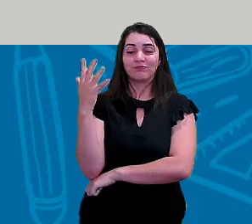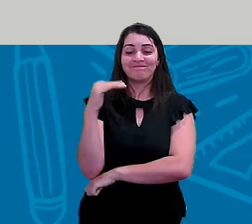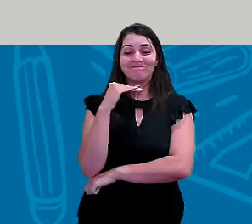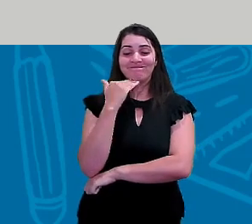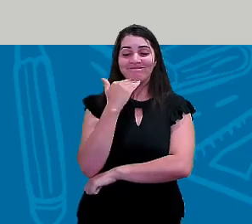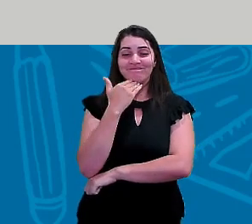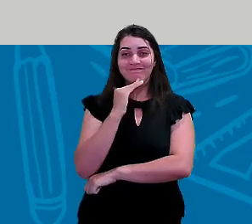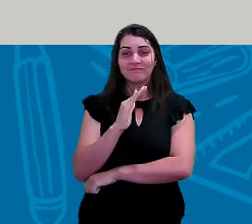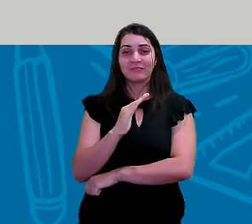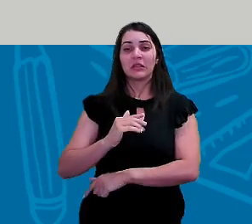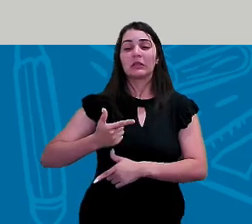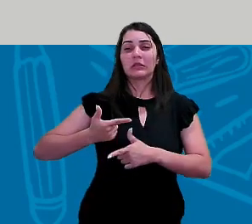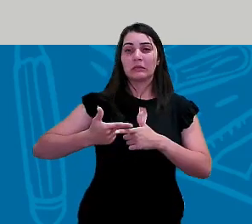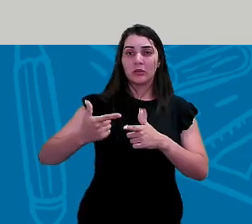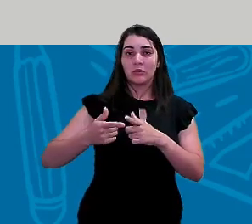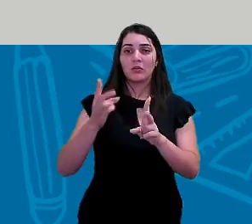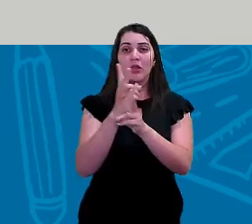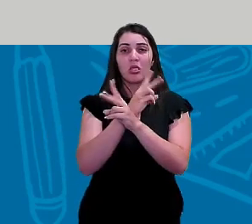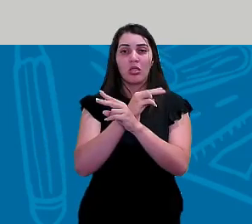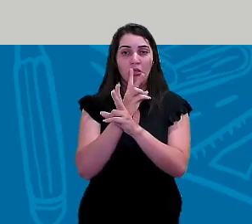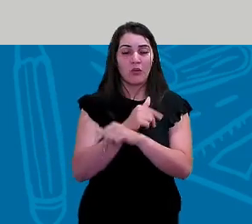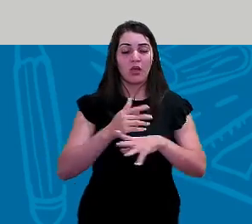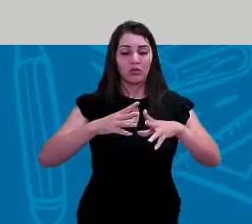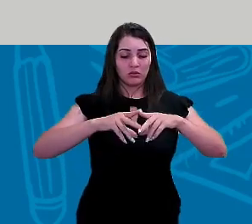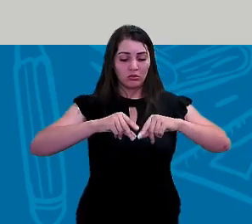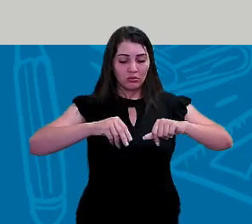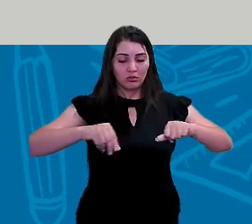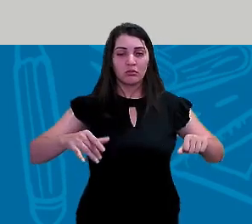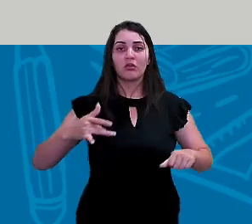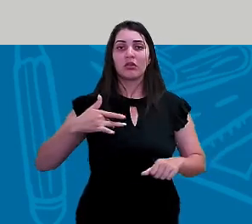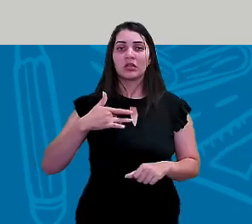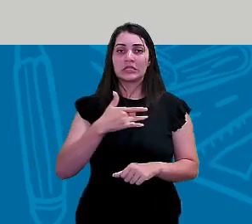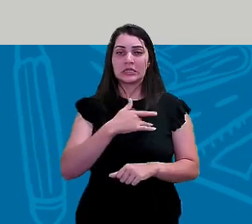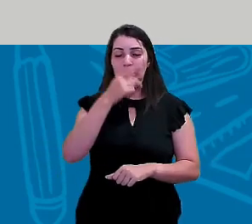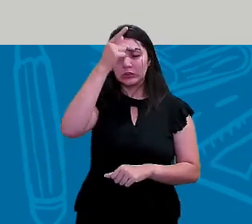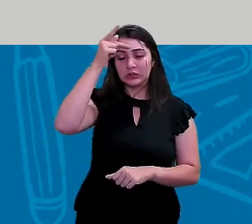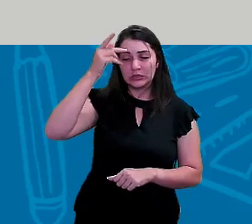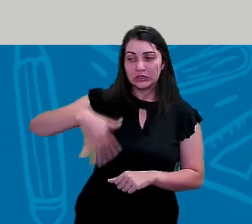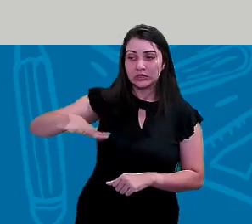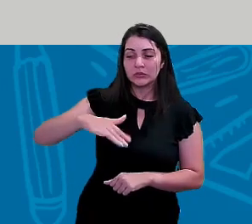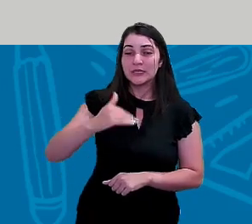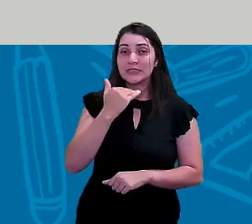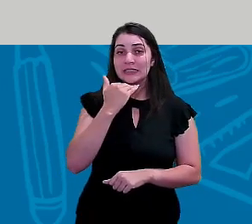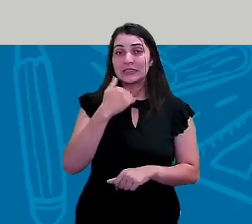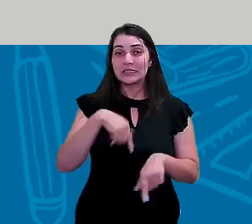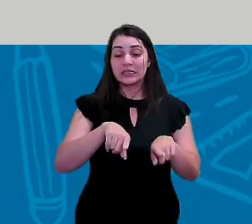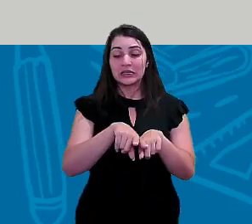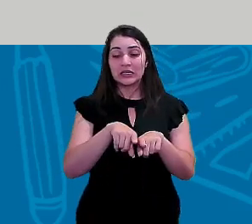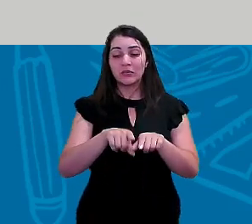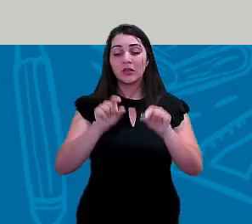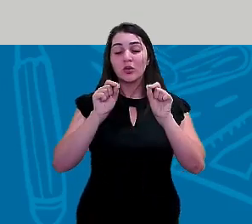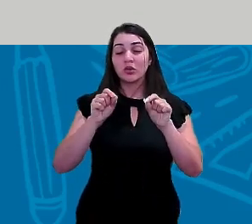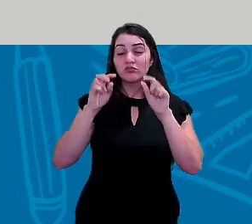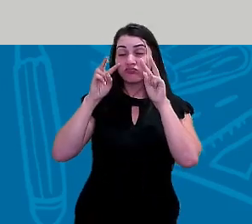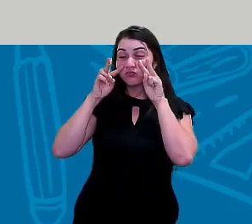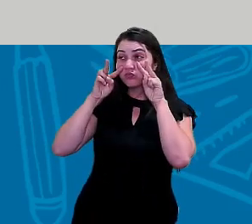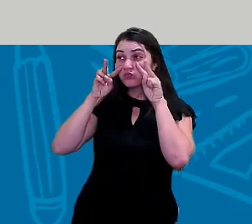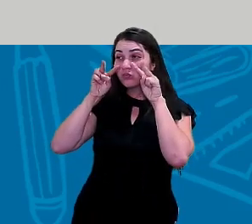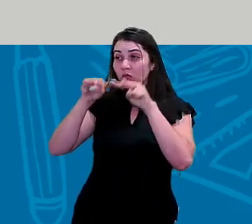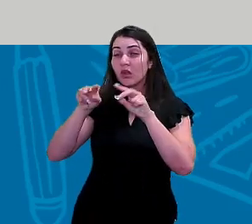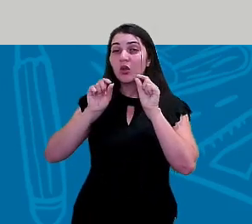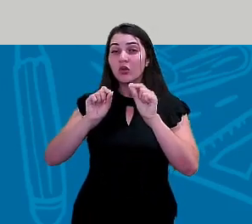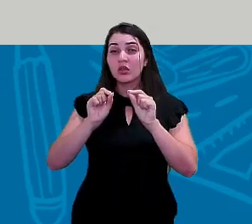Ele prejudica o ar, prejudica o solo, prejudica a saúde das pessoas. Sem contar na visão que é